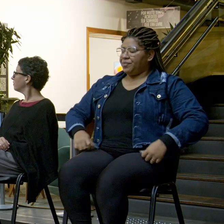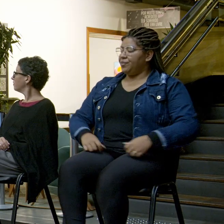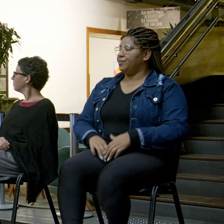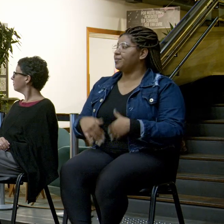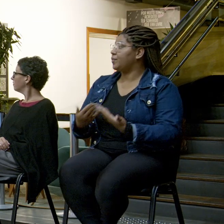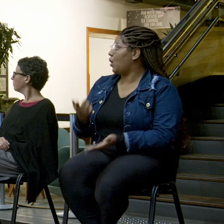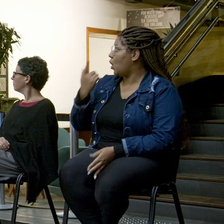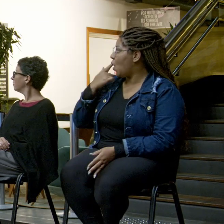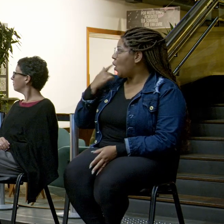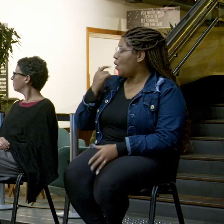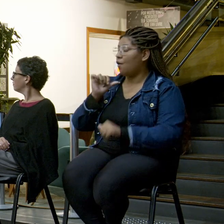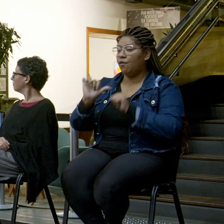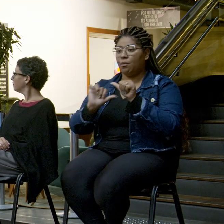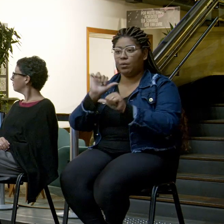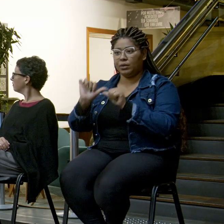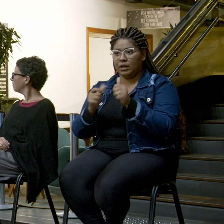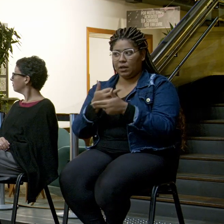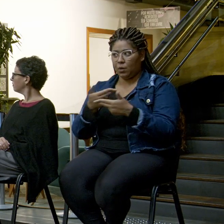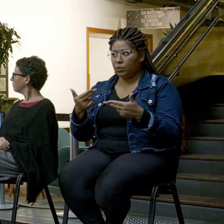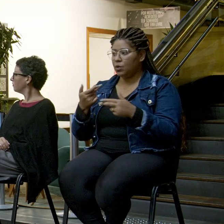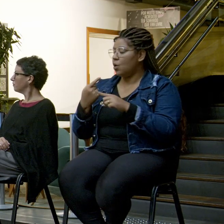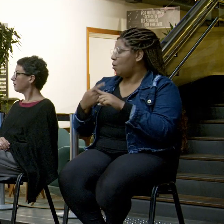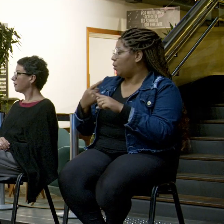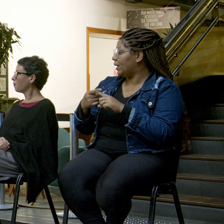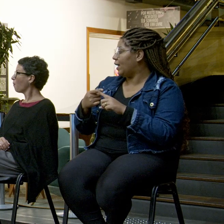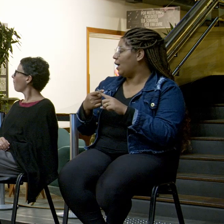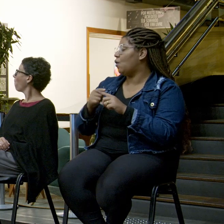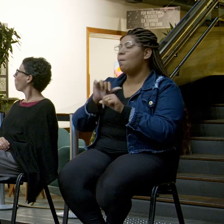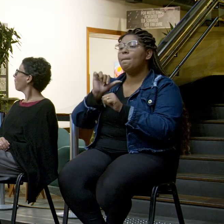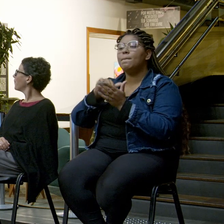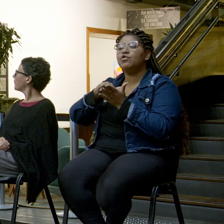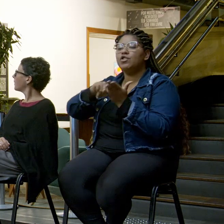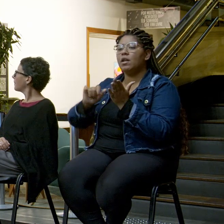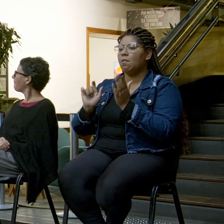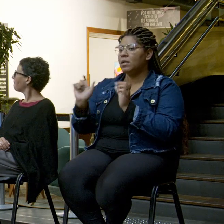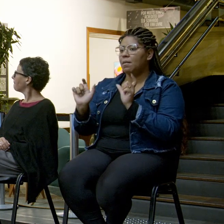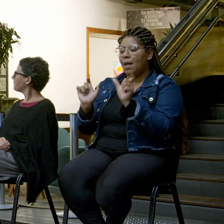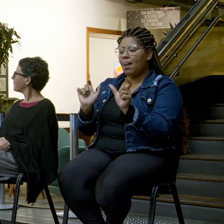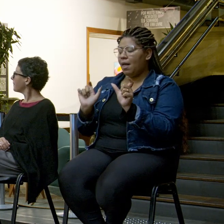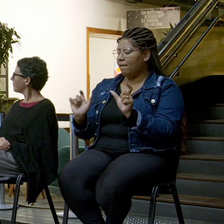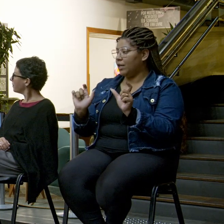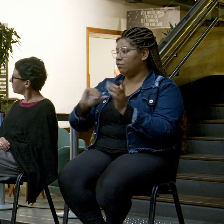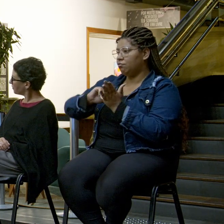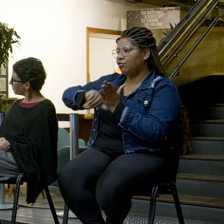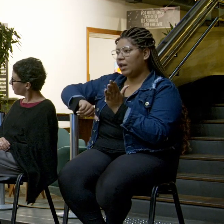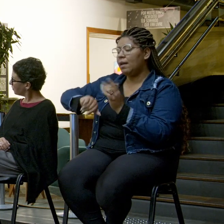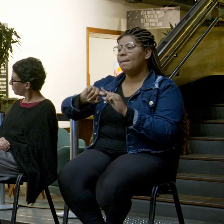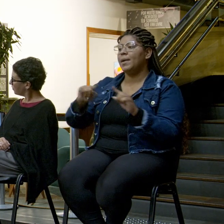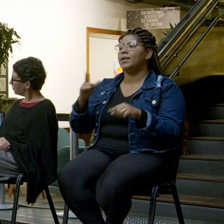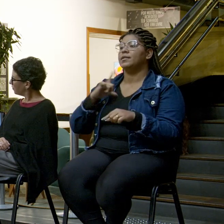Bom, eu vou passando alguns, porque, na verdade, eu também fui encadeando algumas palavras. Acho que tem